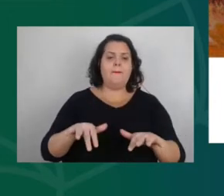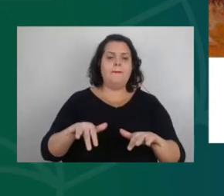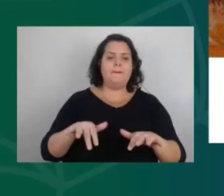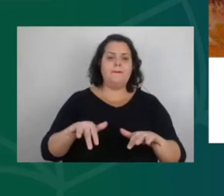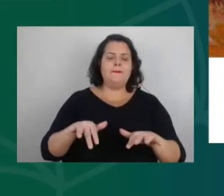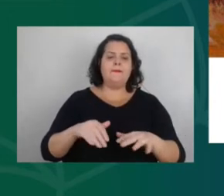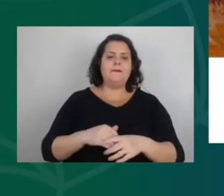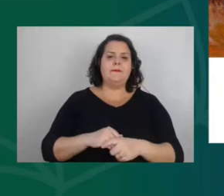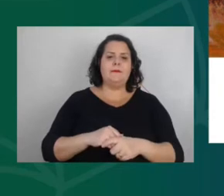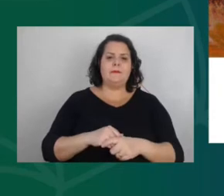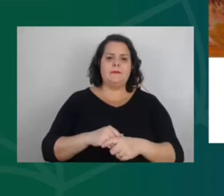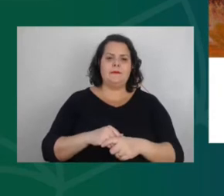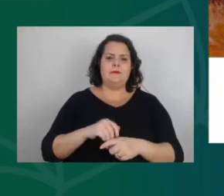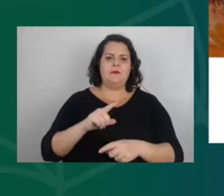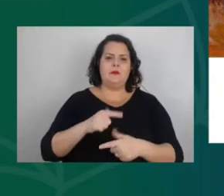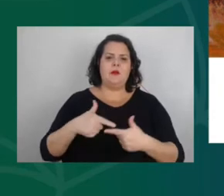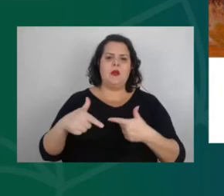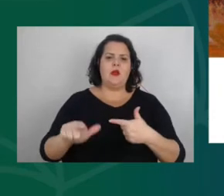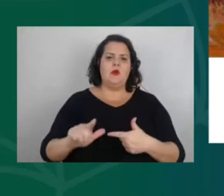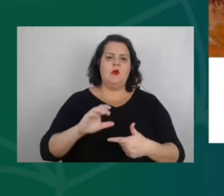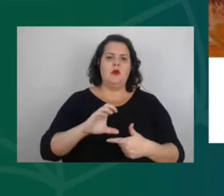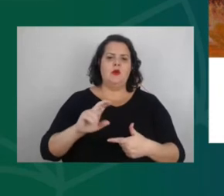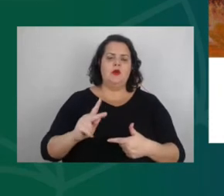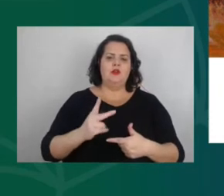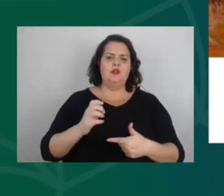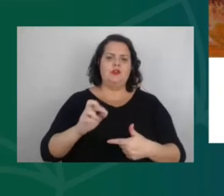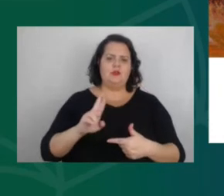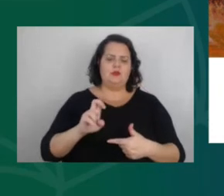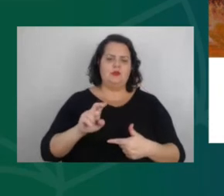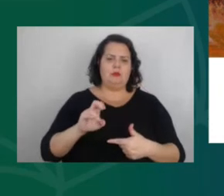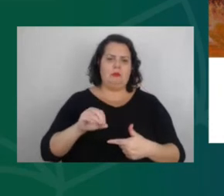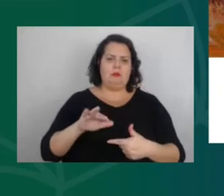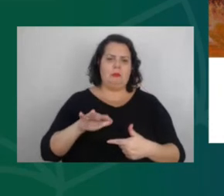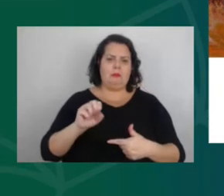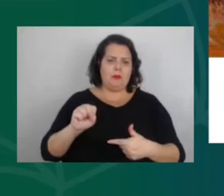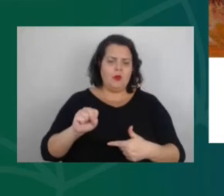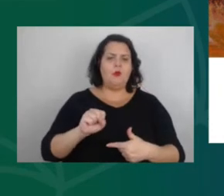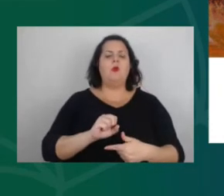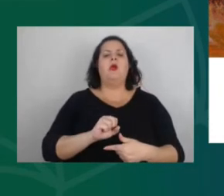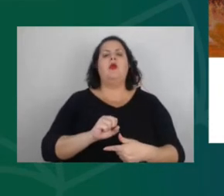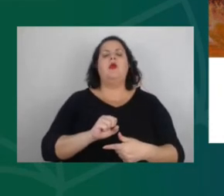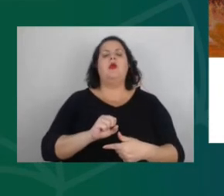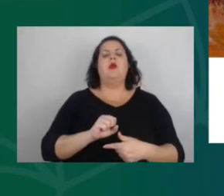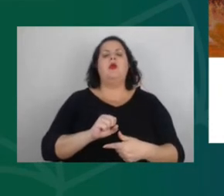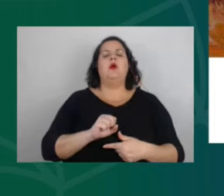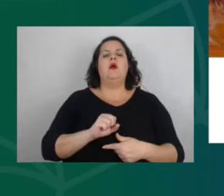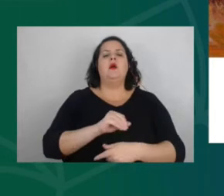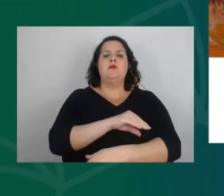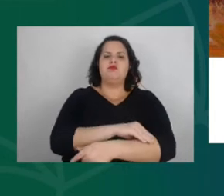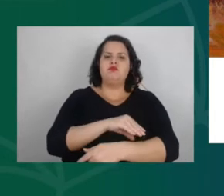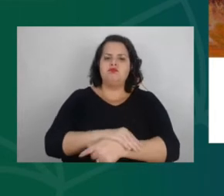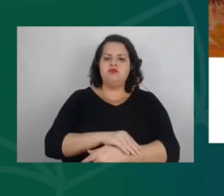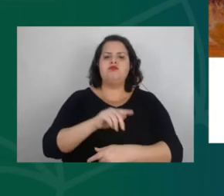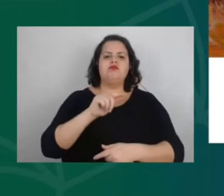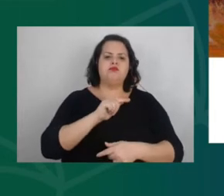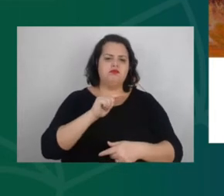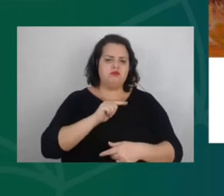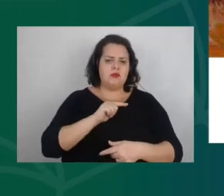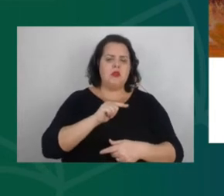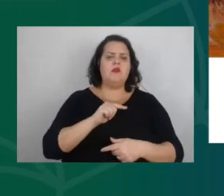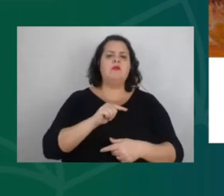de Chernobyl, que todo mundo deve lembrar, em mais ou menos 1986, que aconteceu. Também